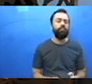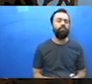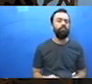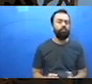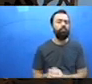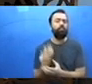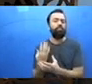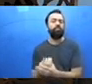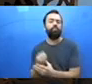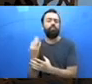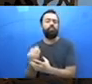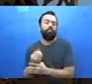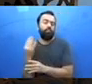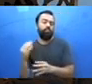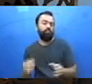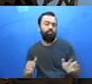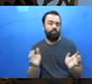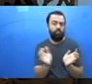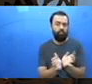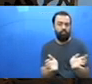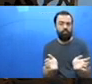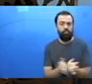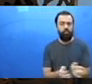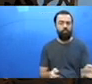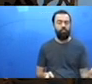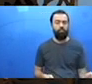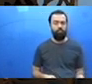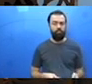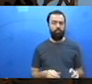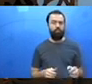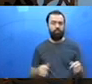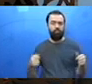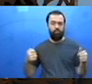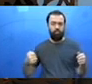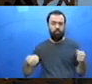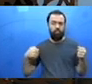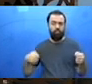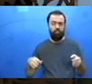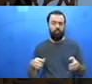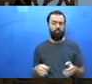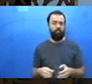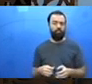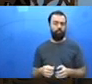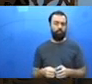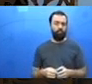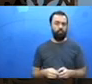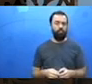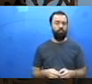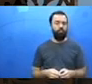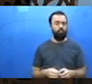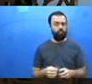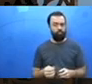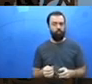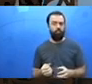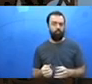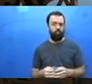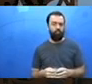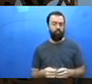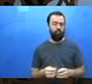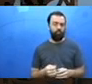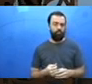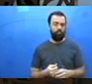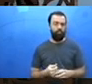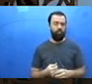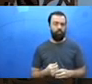de entender, de tentar numerar os pontos positivos, negativos, né, surgiu os